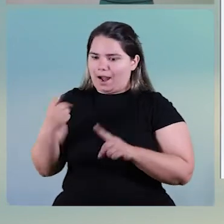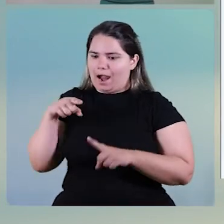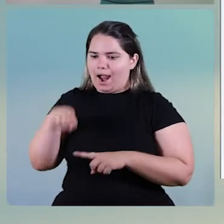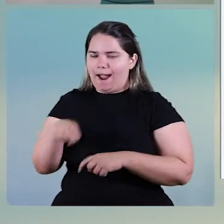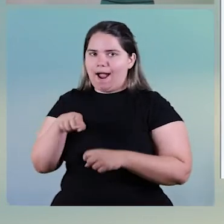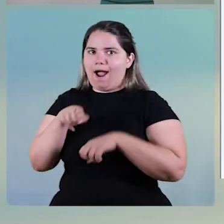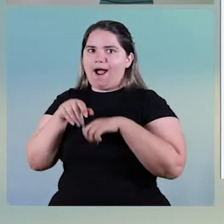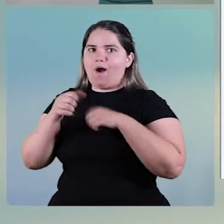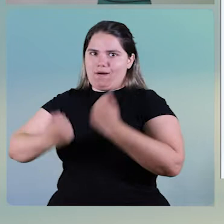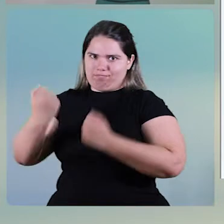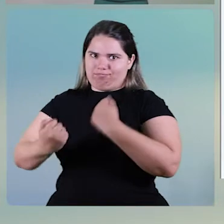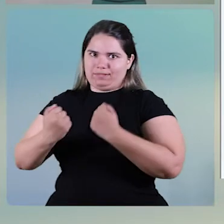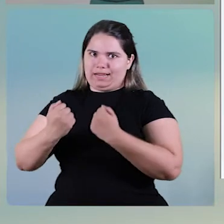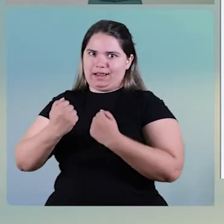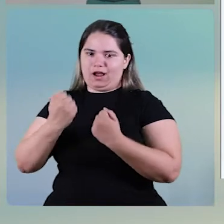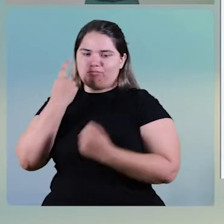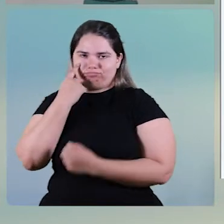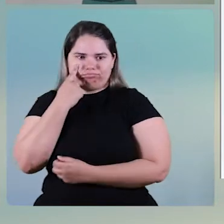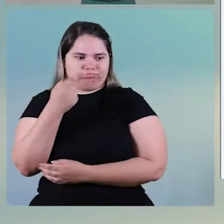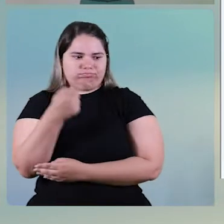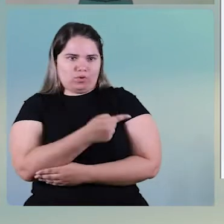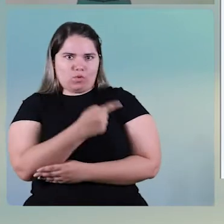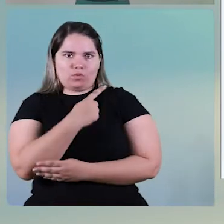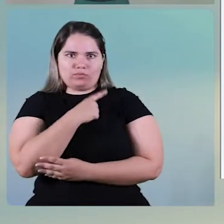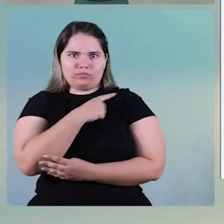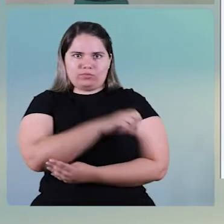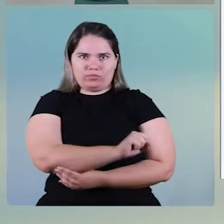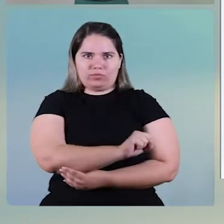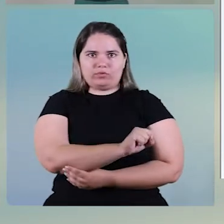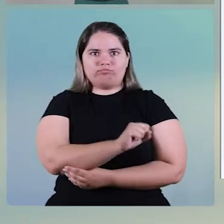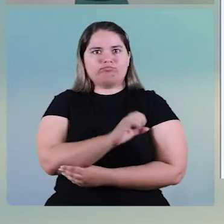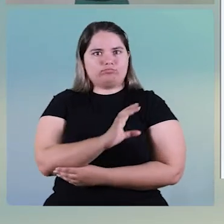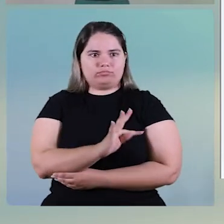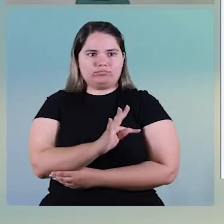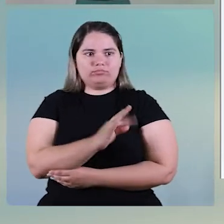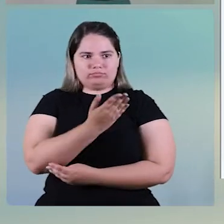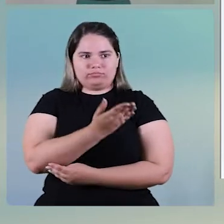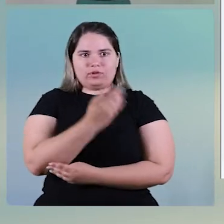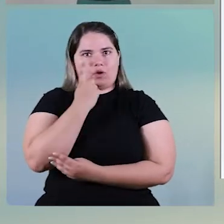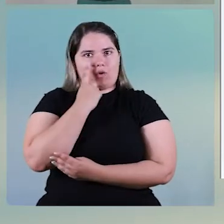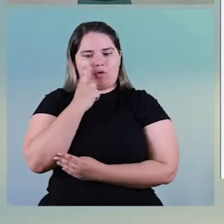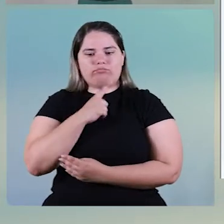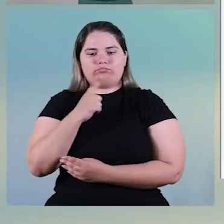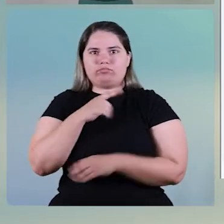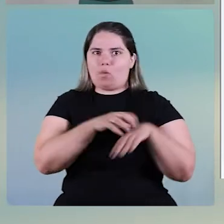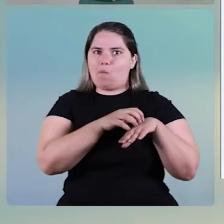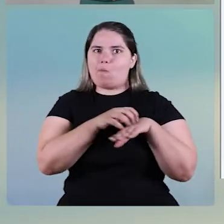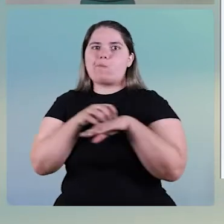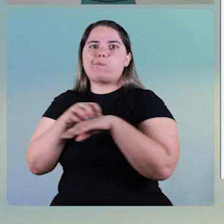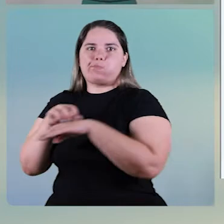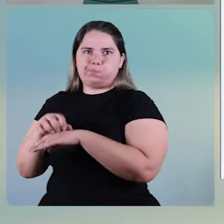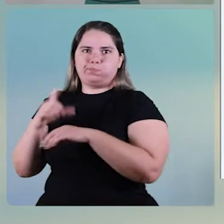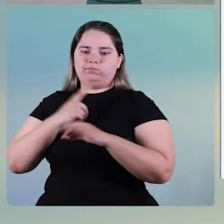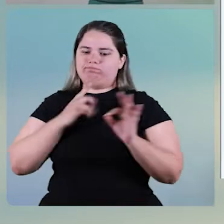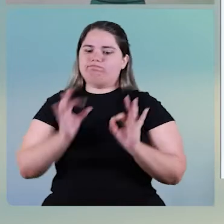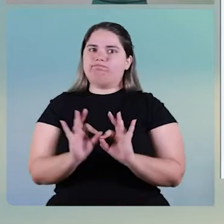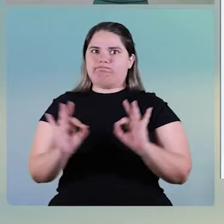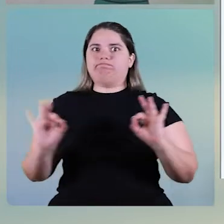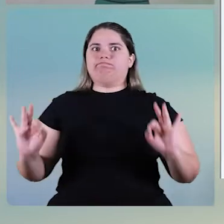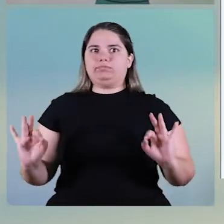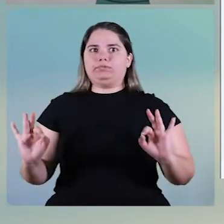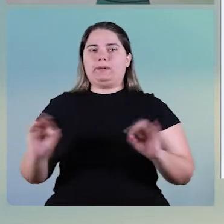estava em movimento em relação ao referencial ST, mas está em repouso em relação ao referencial